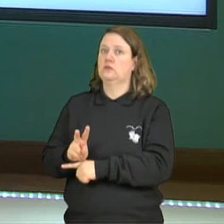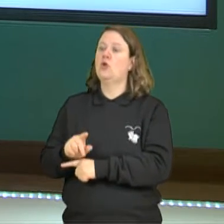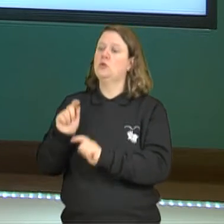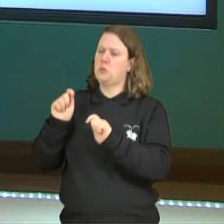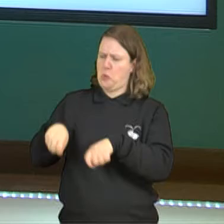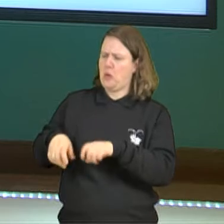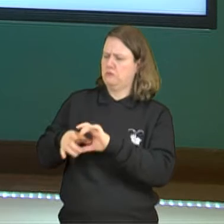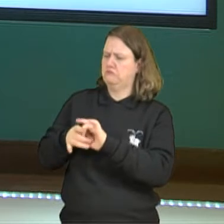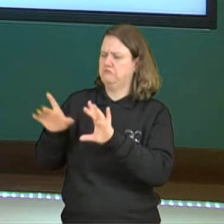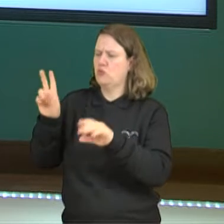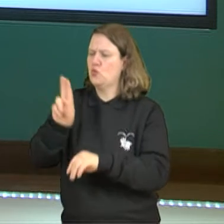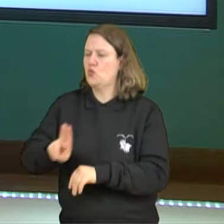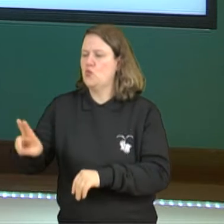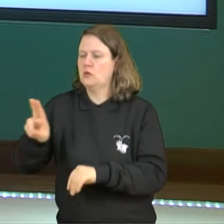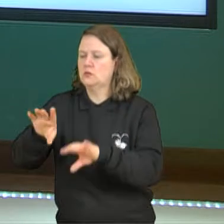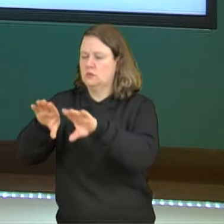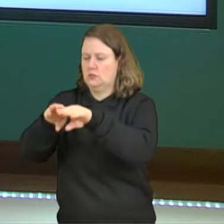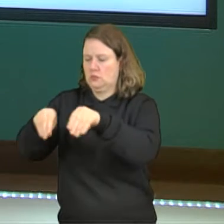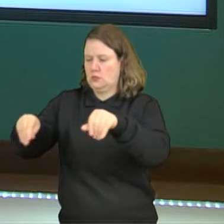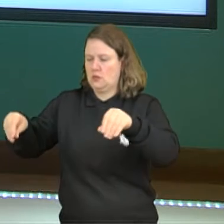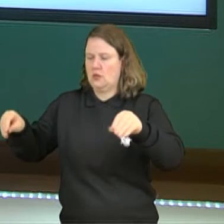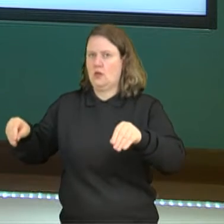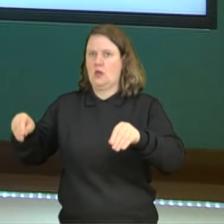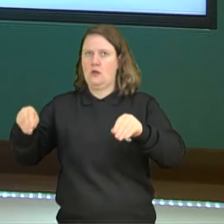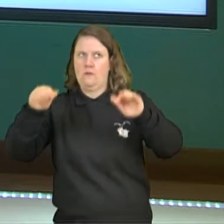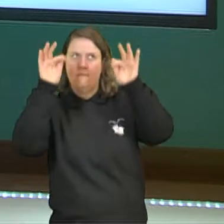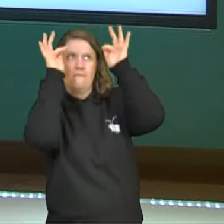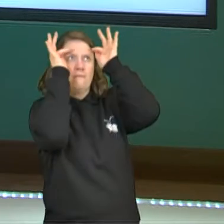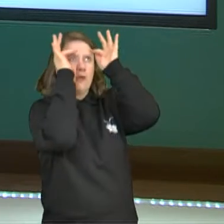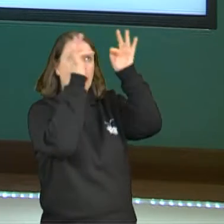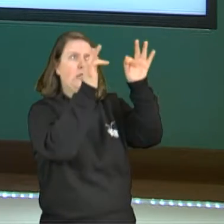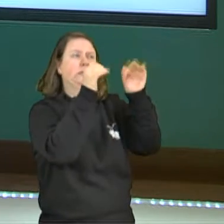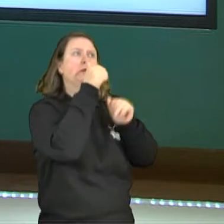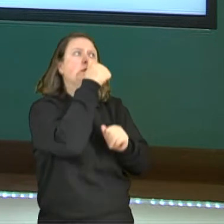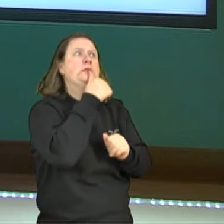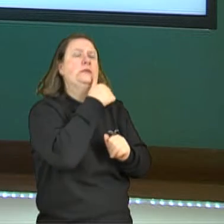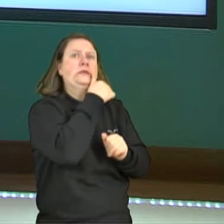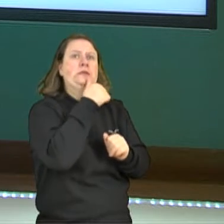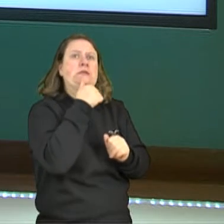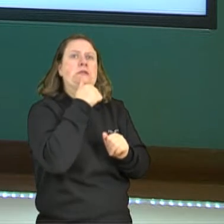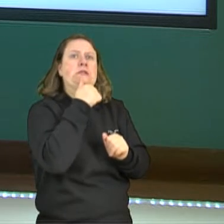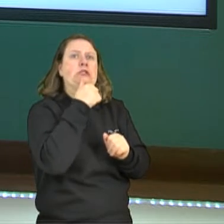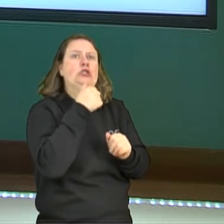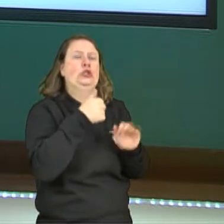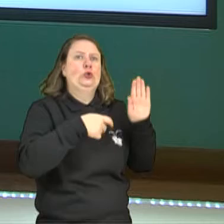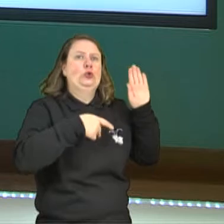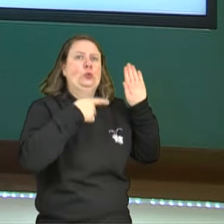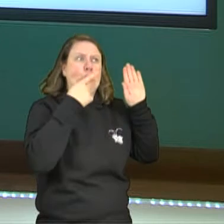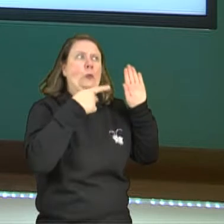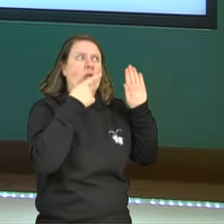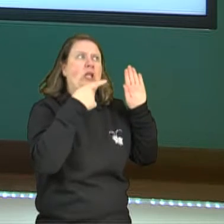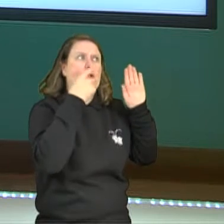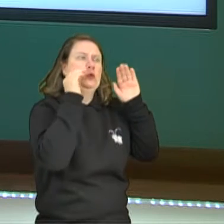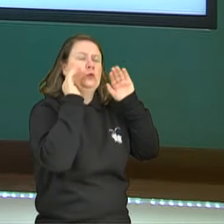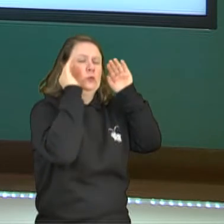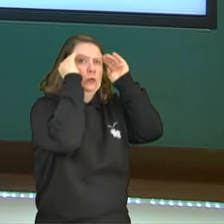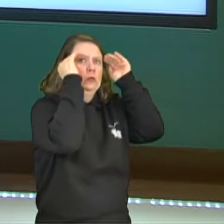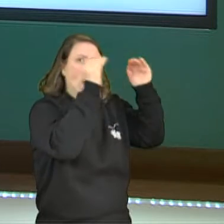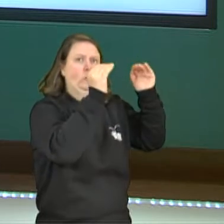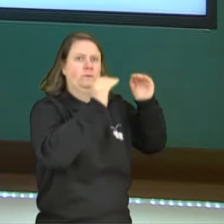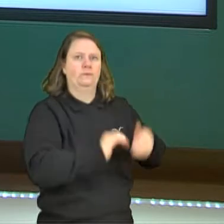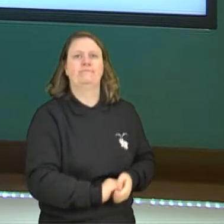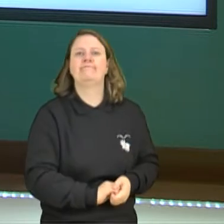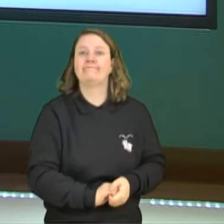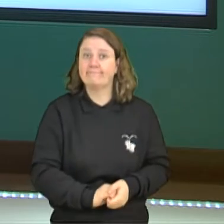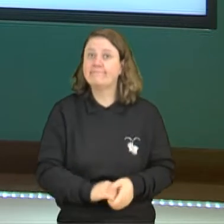esse servo e o servo jurava fidelidade ao senhor feudal. E dessa dependência entre sucerano,